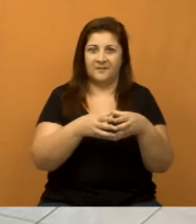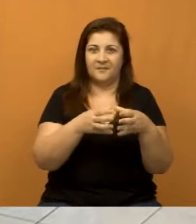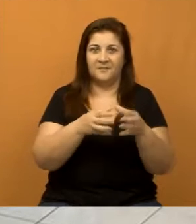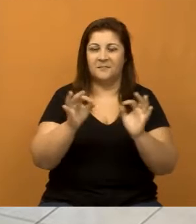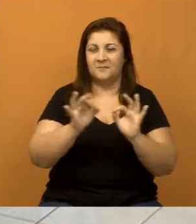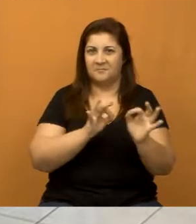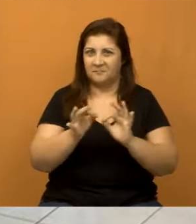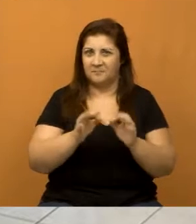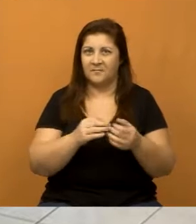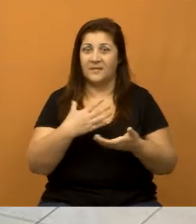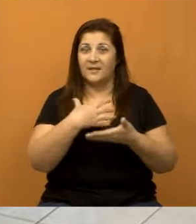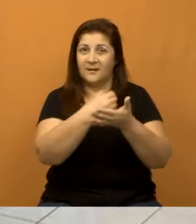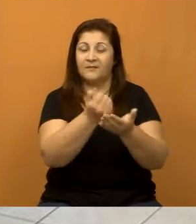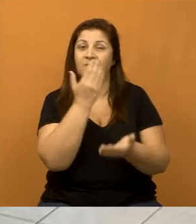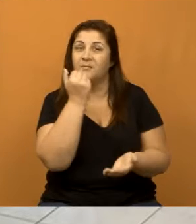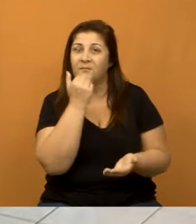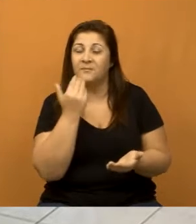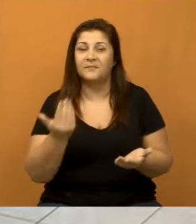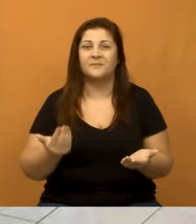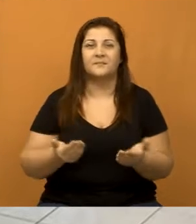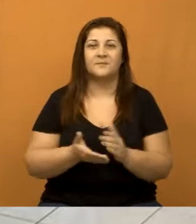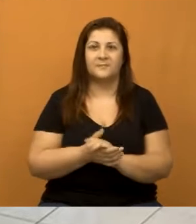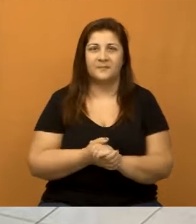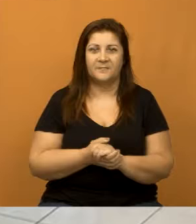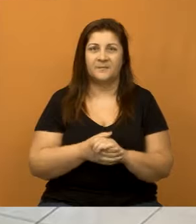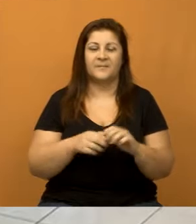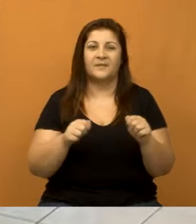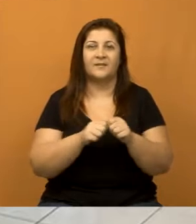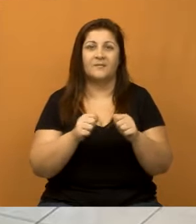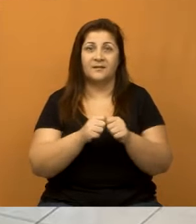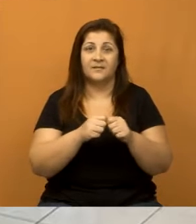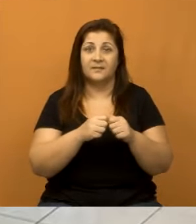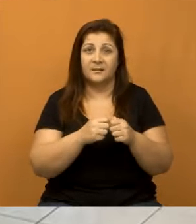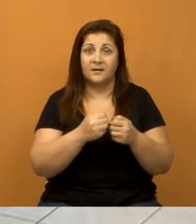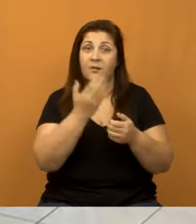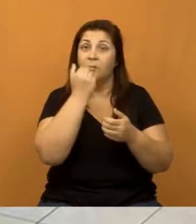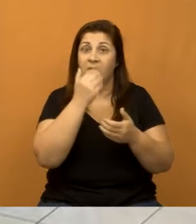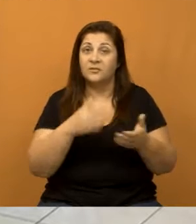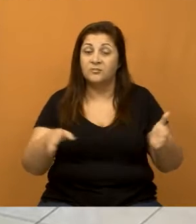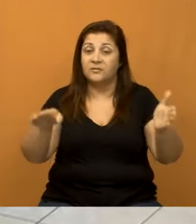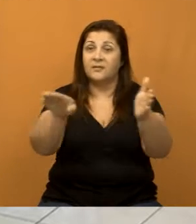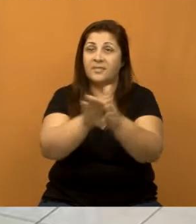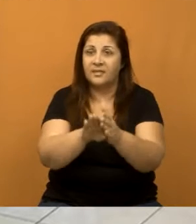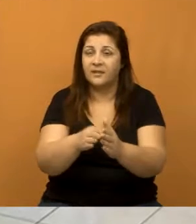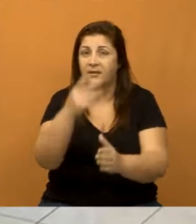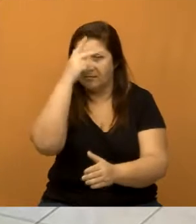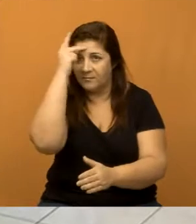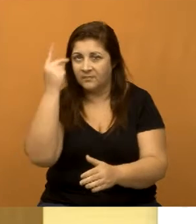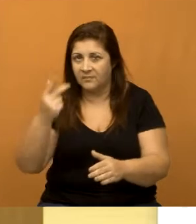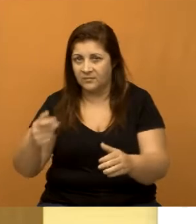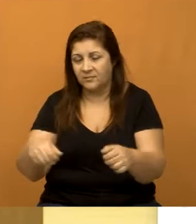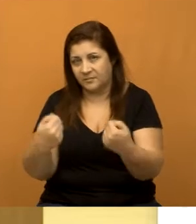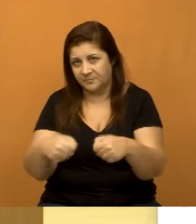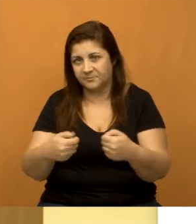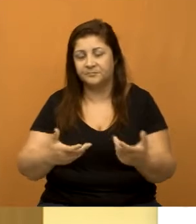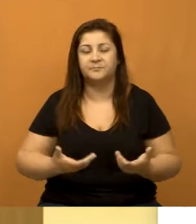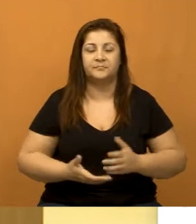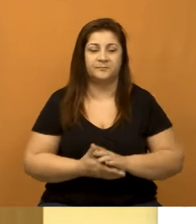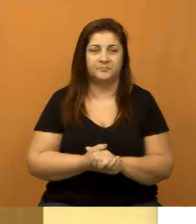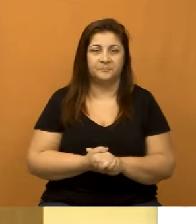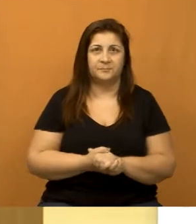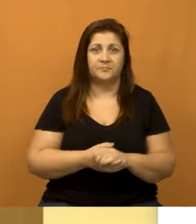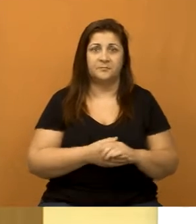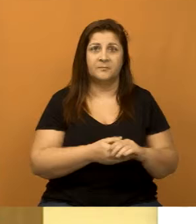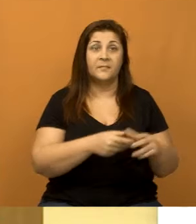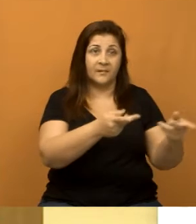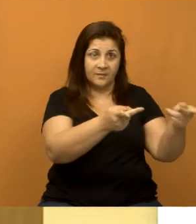levar alimentos, de fazer que esses alimentos cheguem às entidades, isso para a gente é importante. Eu quero convidar aqui os